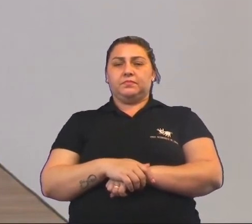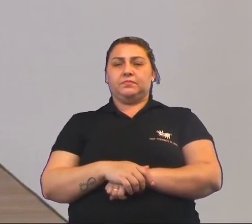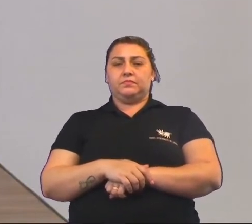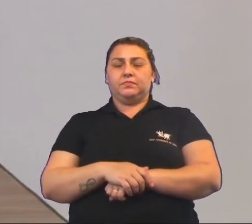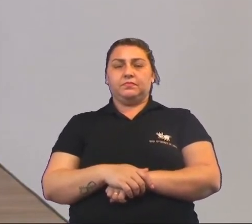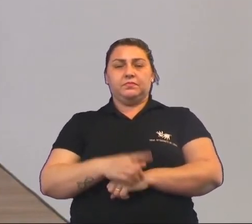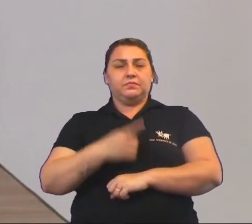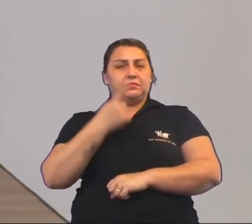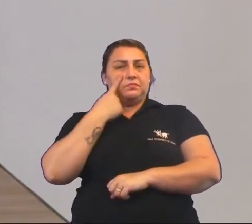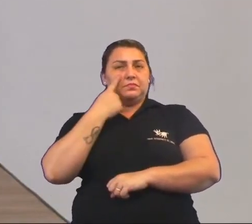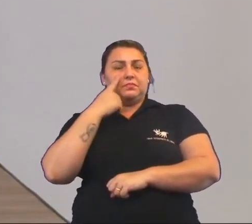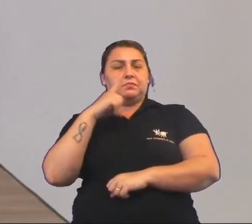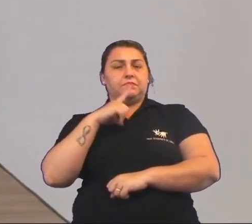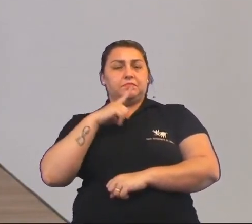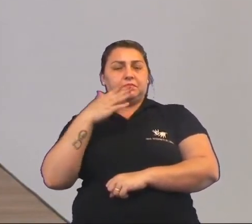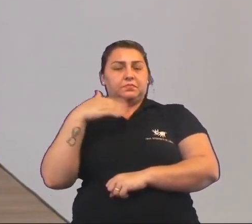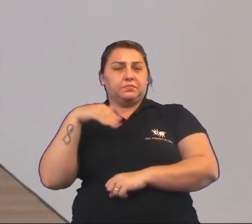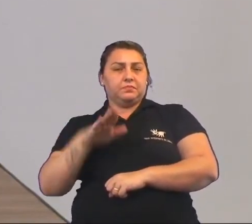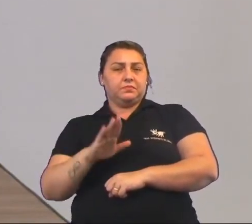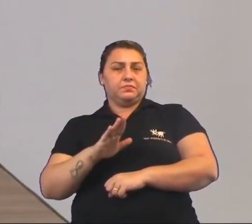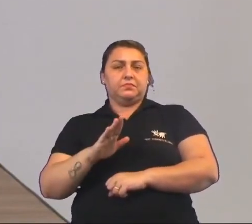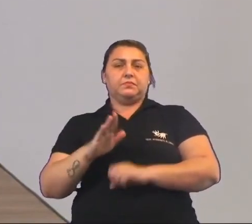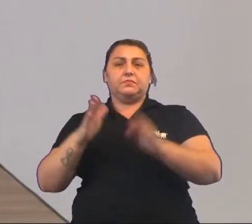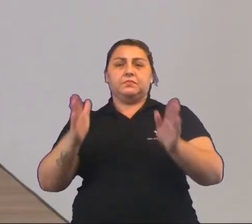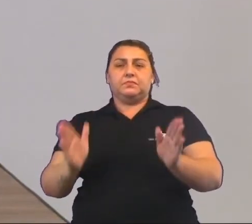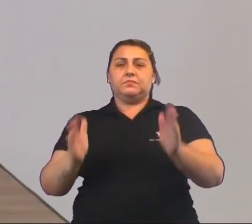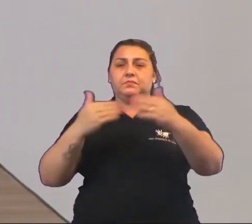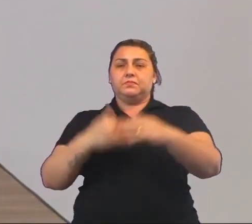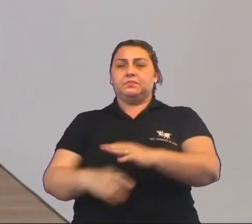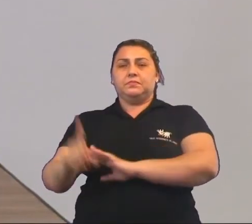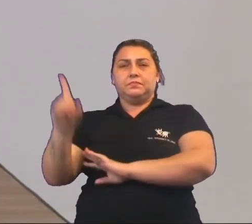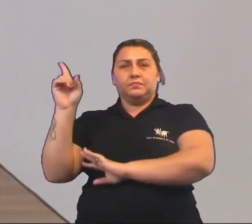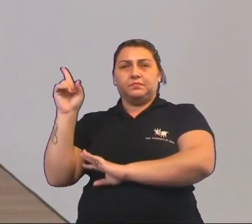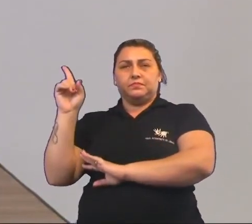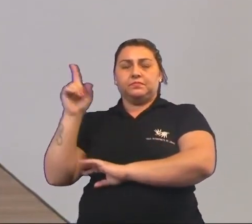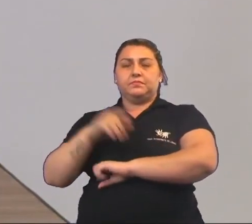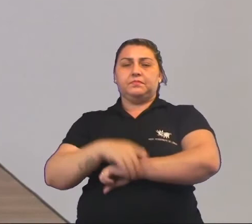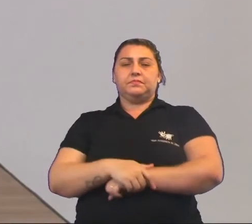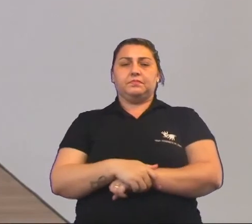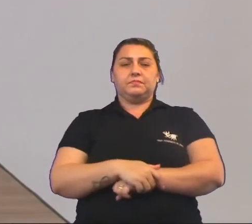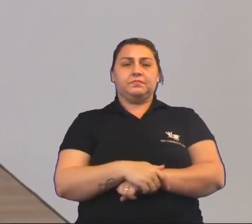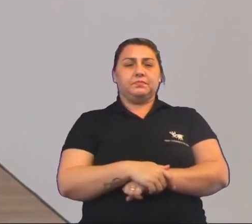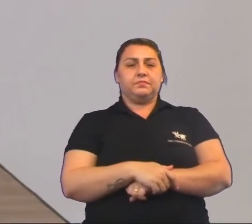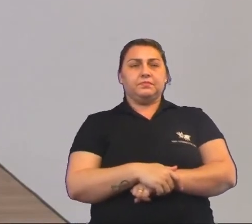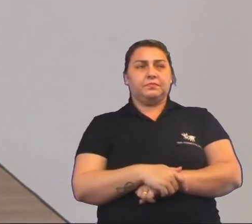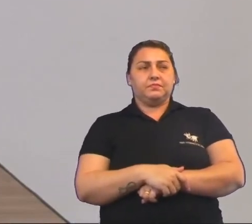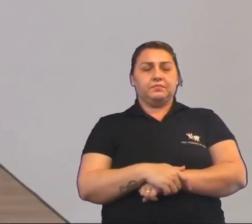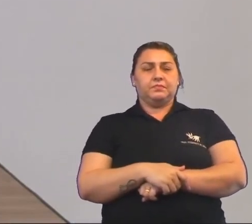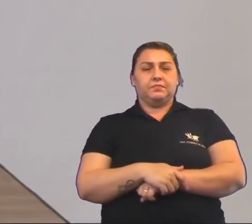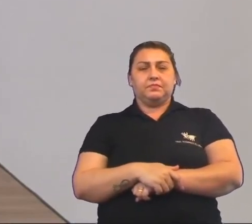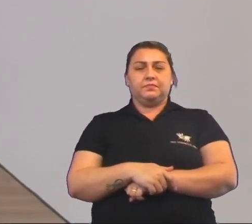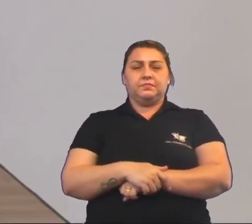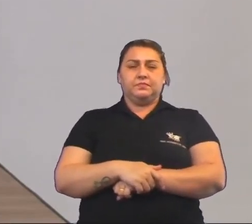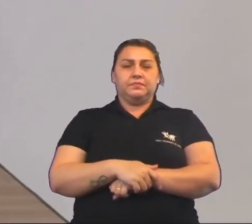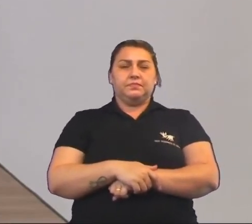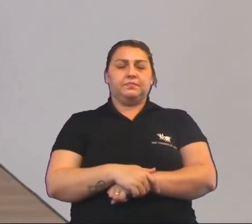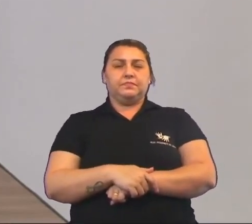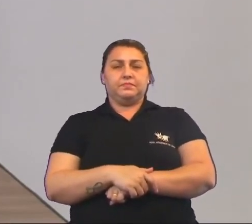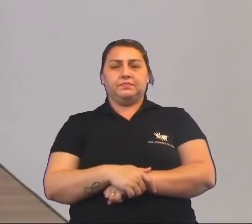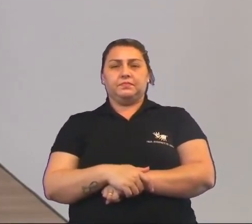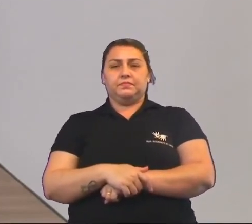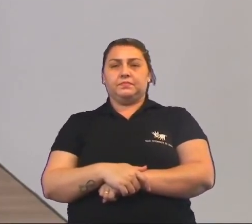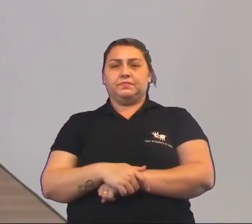Vamos ver o que temos mais aqui nesta caixa. Temos aqui um outro vidrinho,